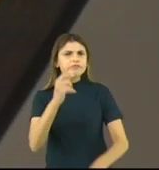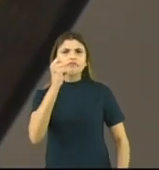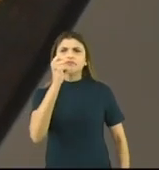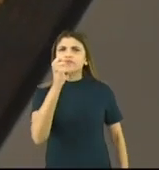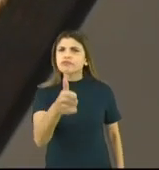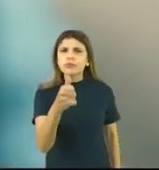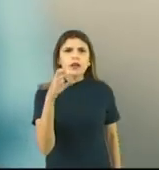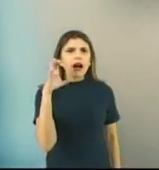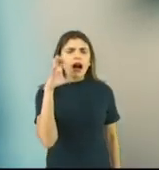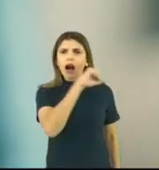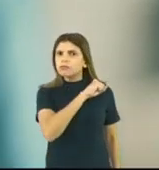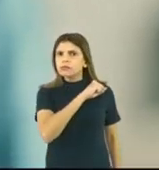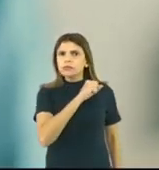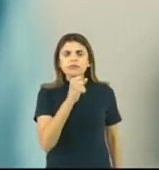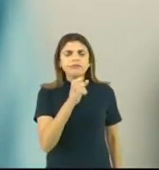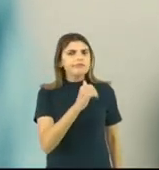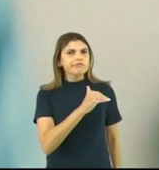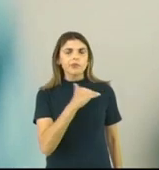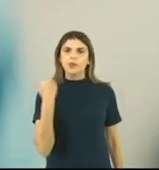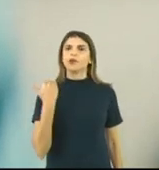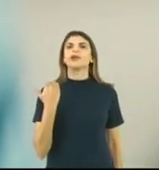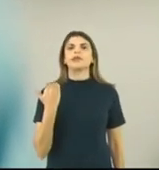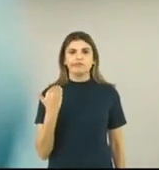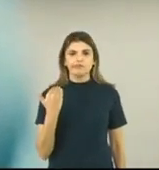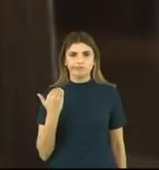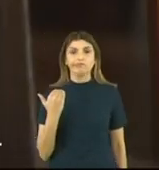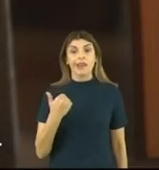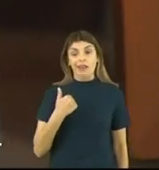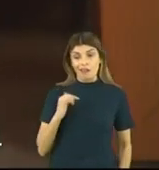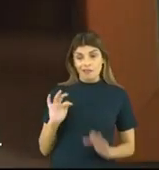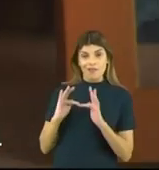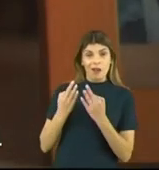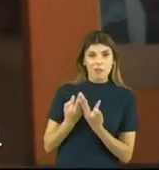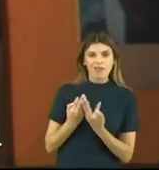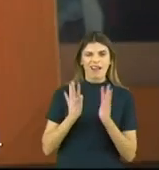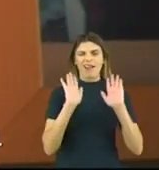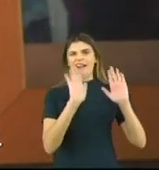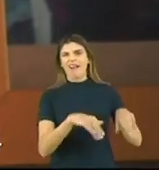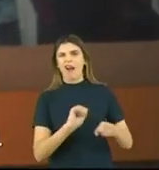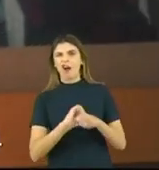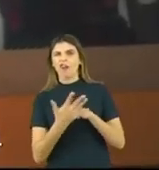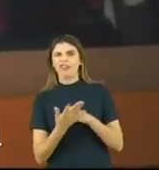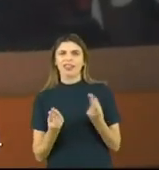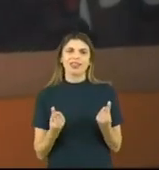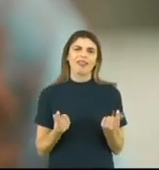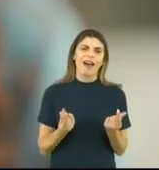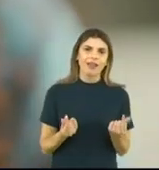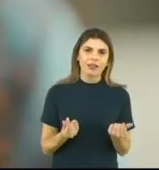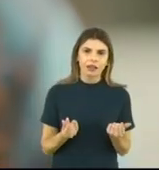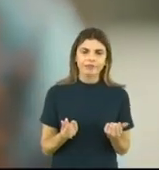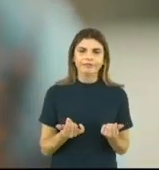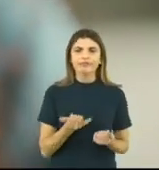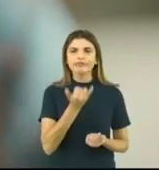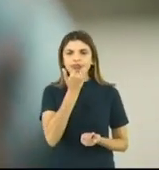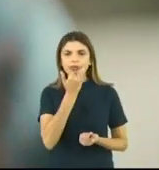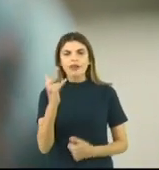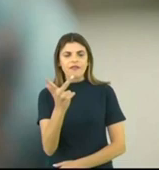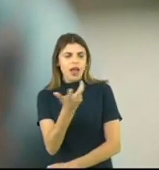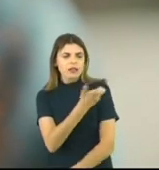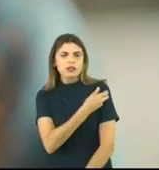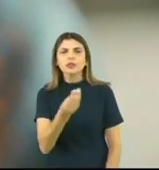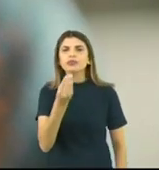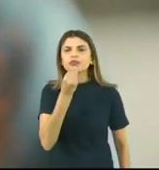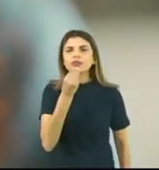de TR dias até perder meu pai eu e minha família a gente não acreditava na covid acreditem na